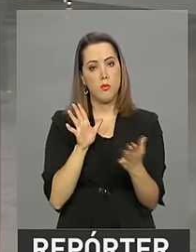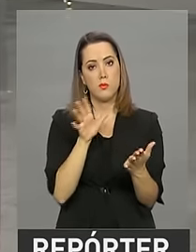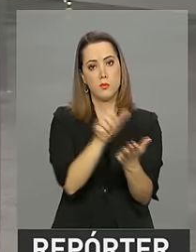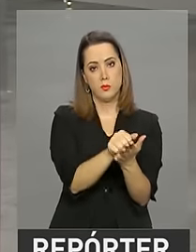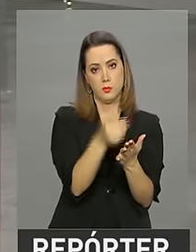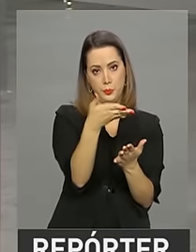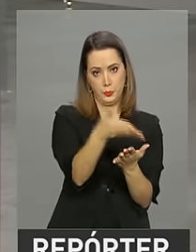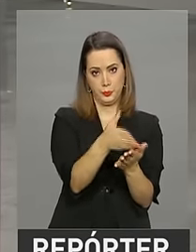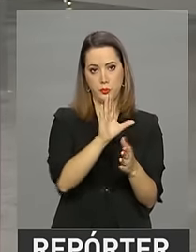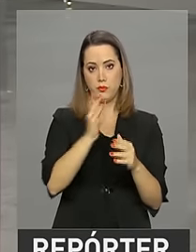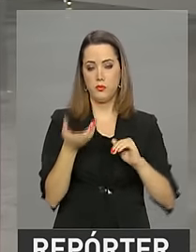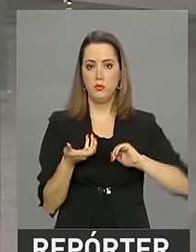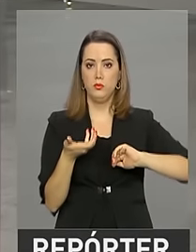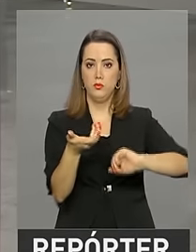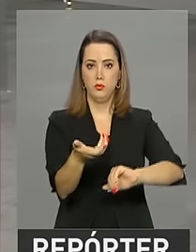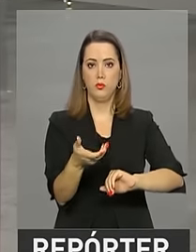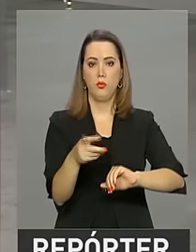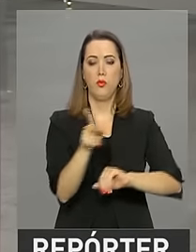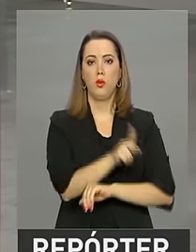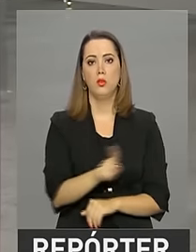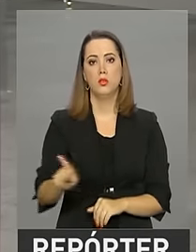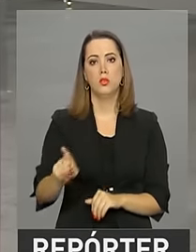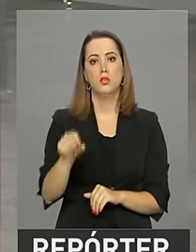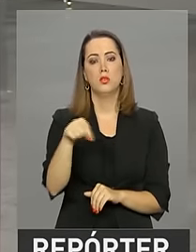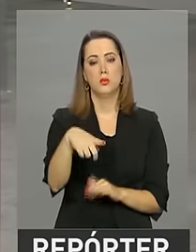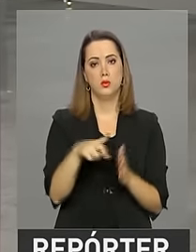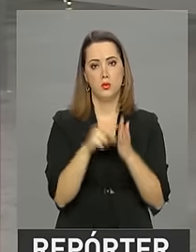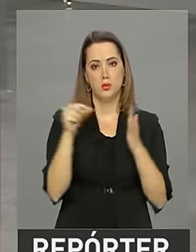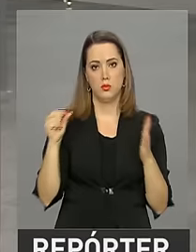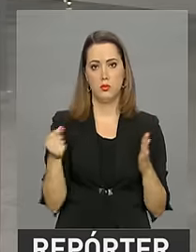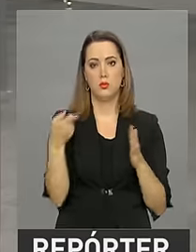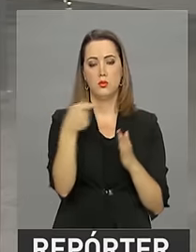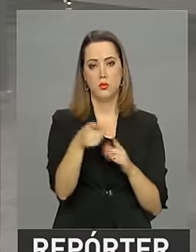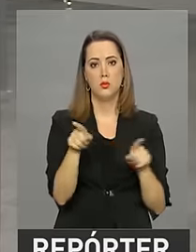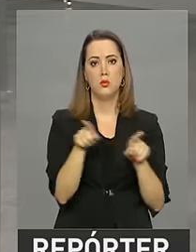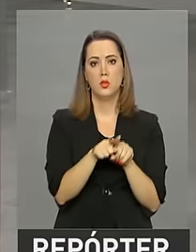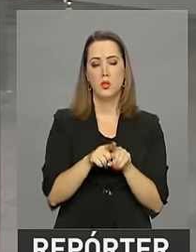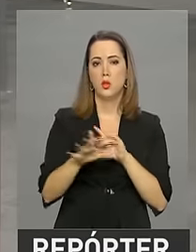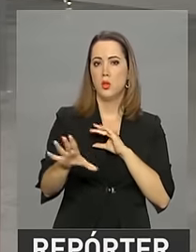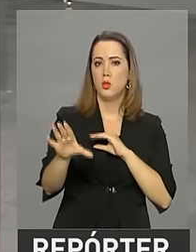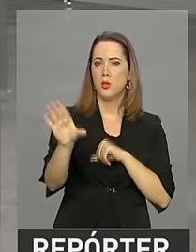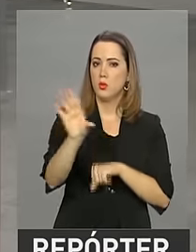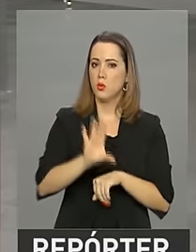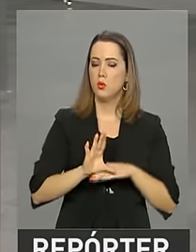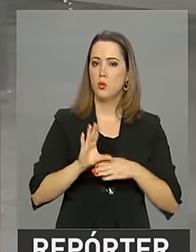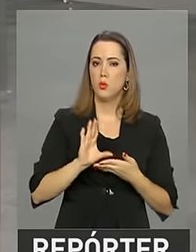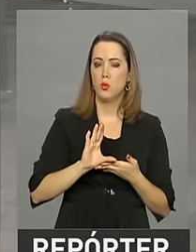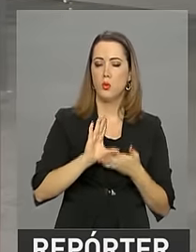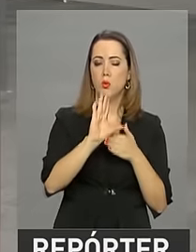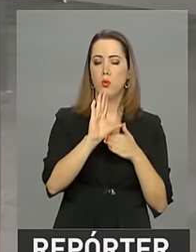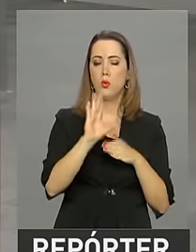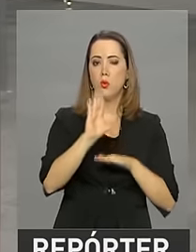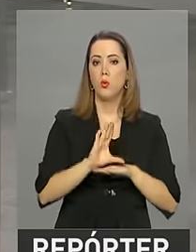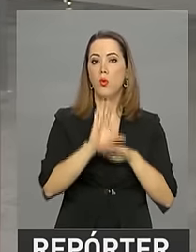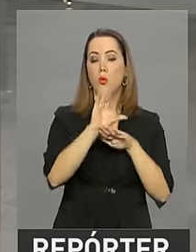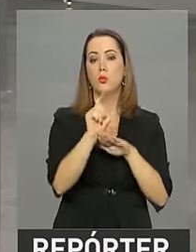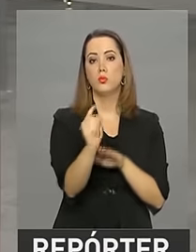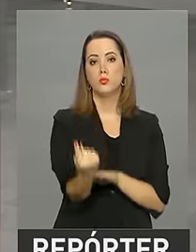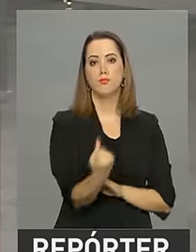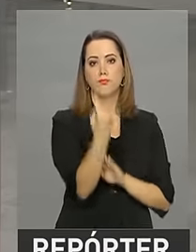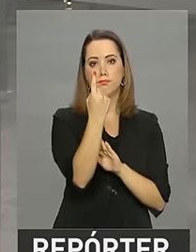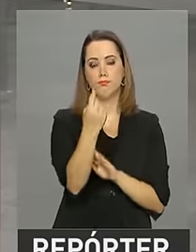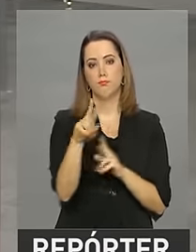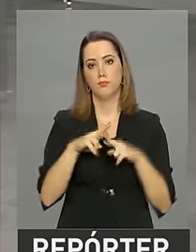Congresso Nacional o presidente Michel Temer deve seguir aqui para o Palácio do Planalto e coordenar a primeira reunião ministerial com sua